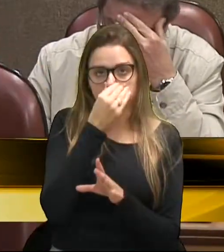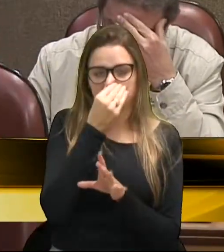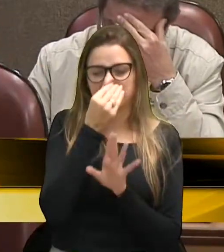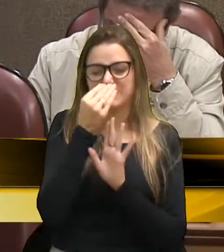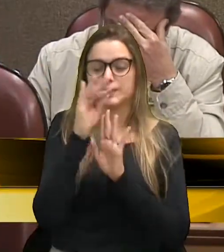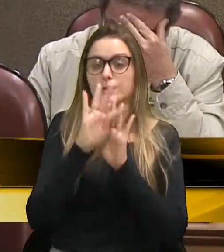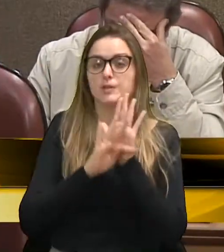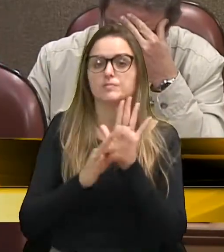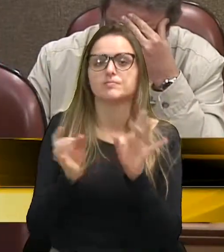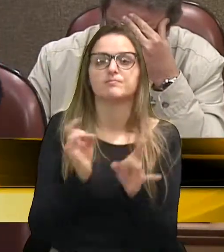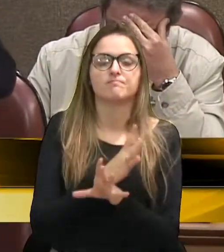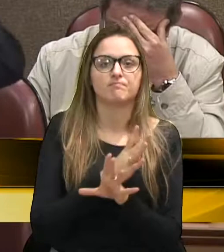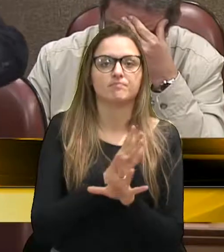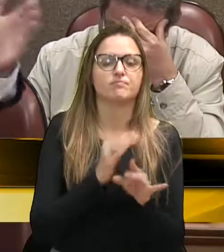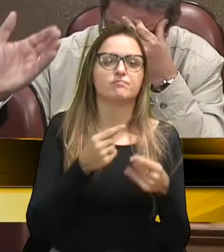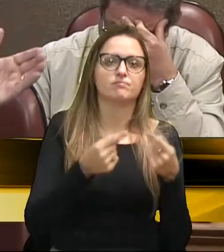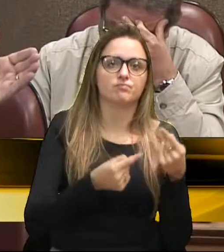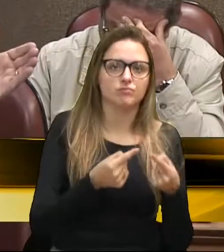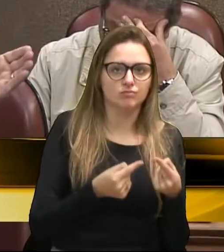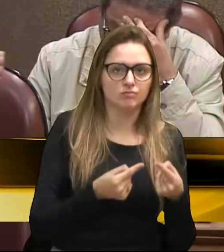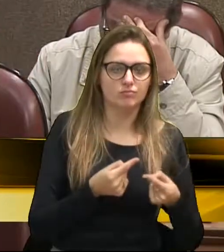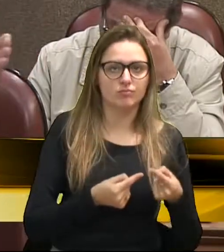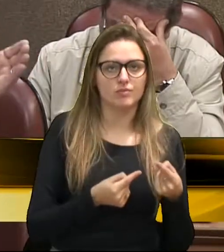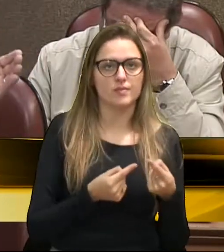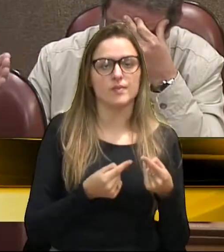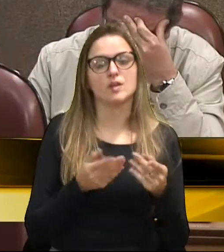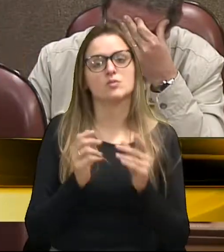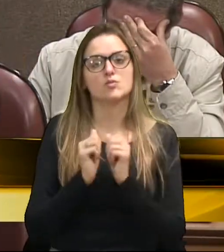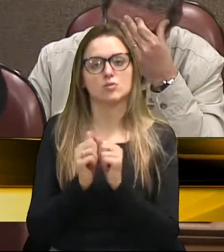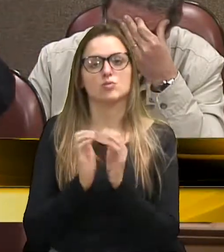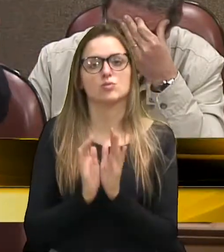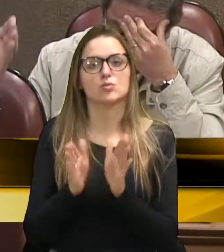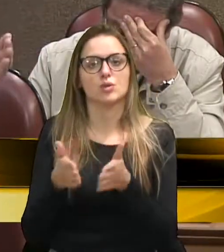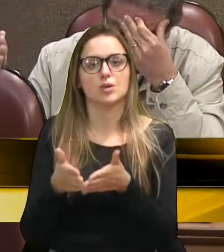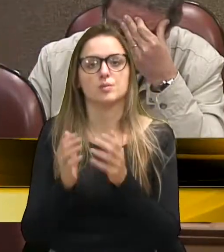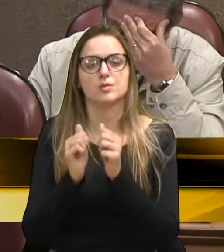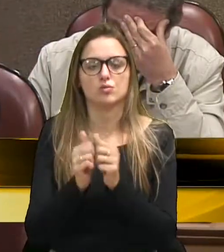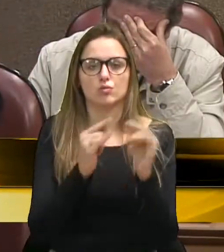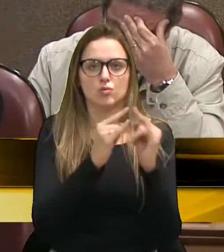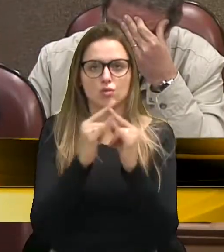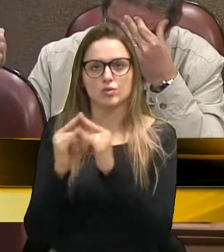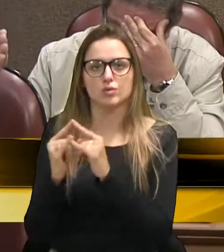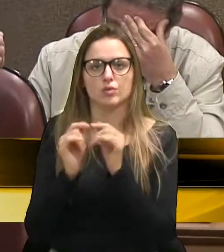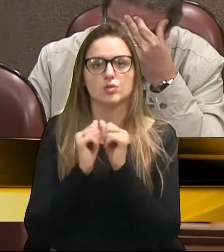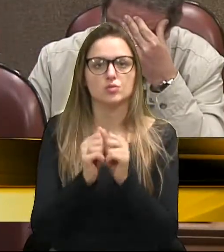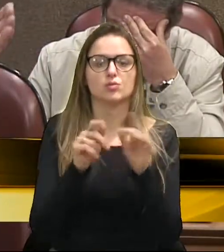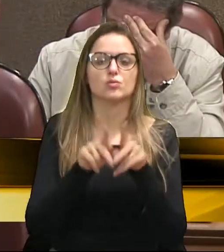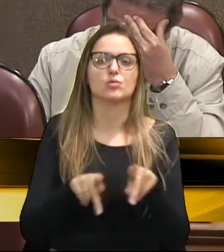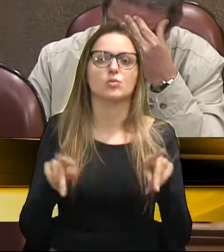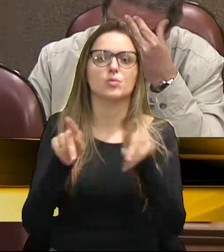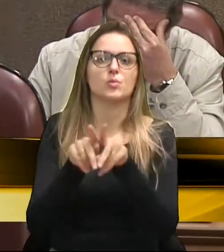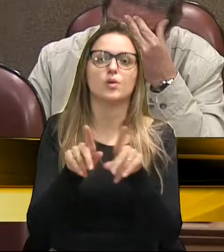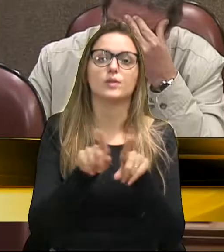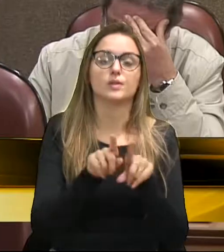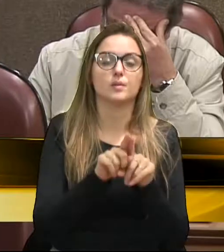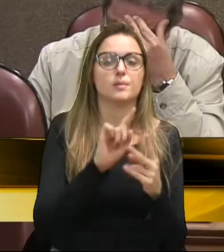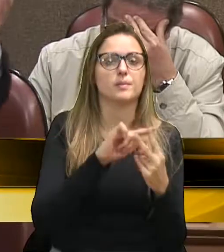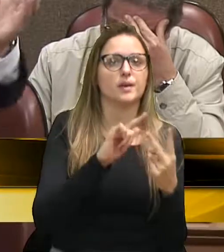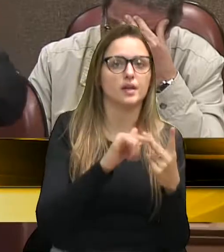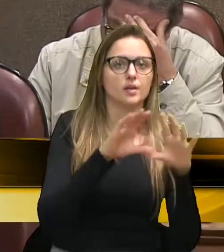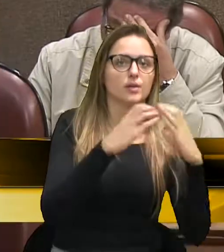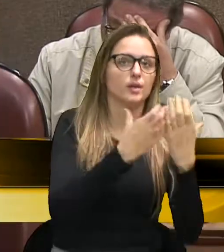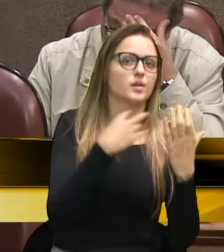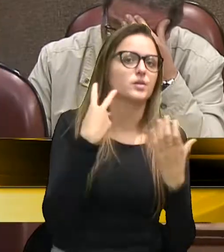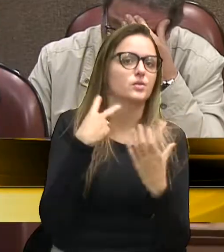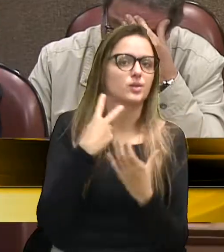votada, debatida a exaustão na comissão com as entidades e com a população e com os dois poderes,